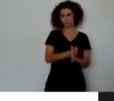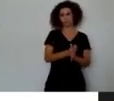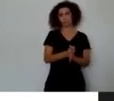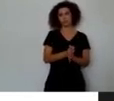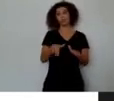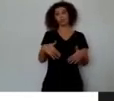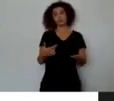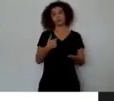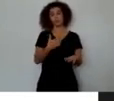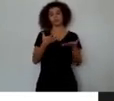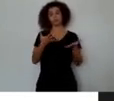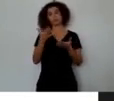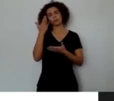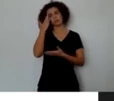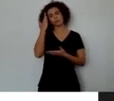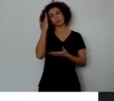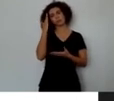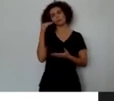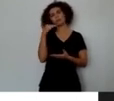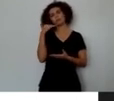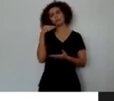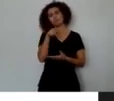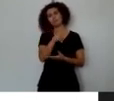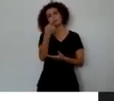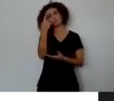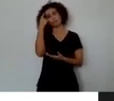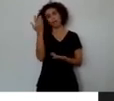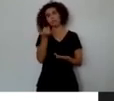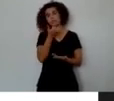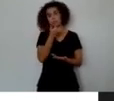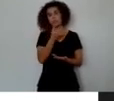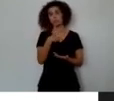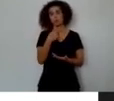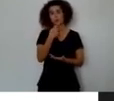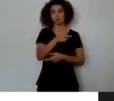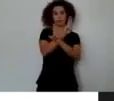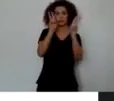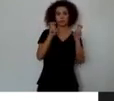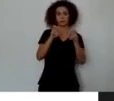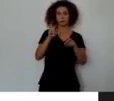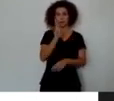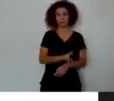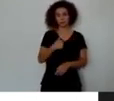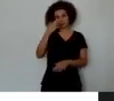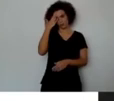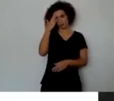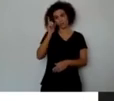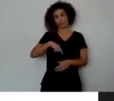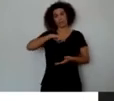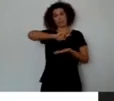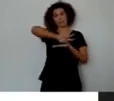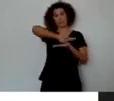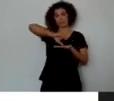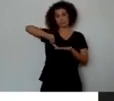eu queria realmente saber o que vocês pensam a respeito, né? Desculpem até abrir essa questão religião, porque é um leque